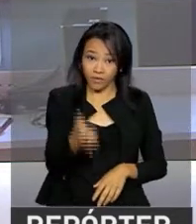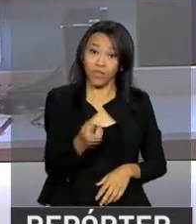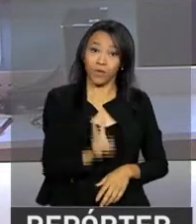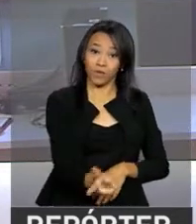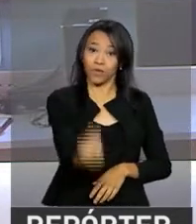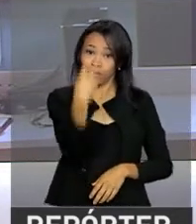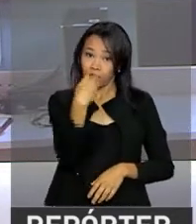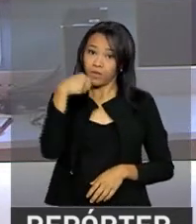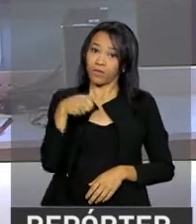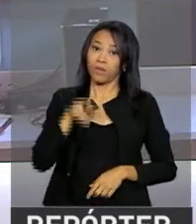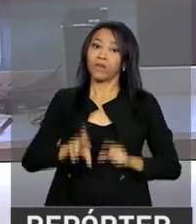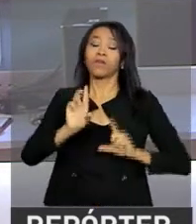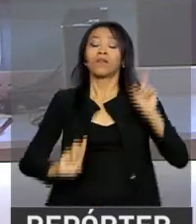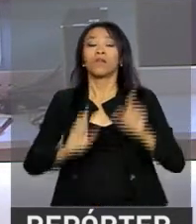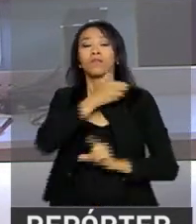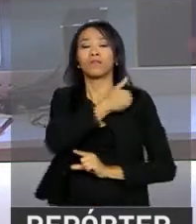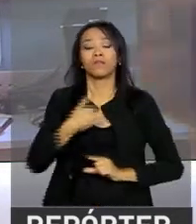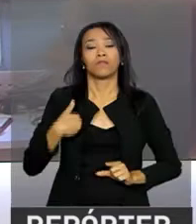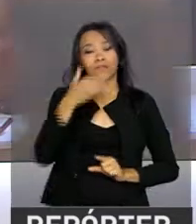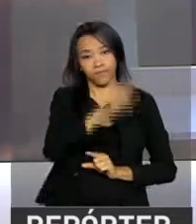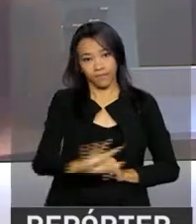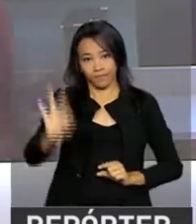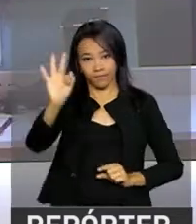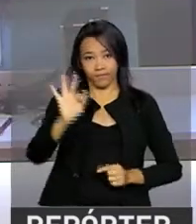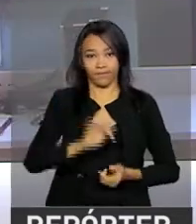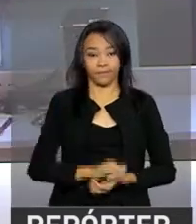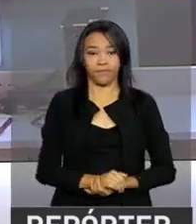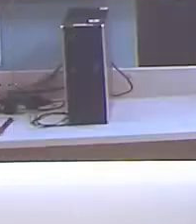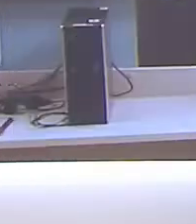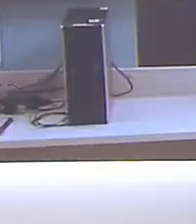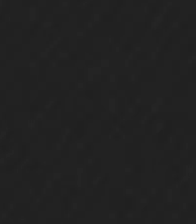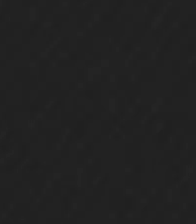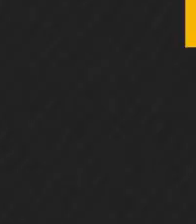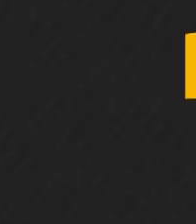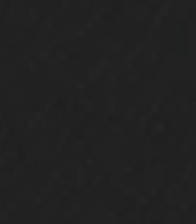continue com a gente aqui na nbr a tv do governo federal